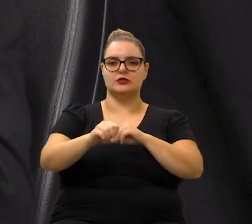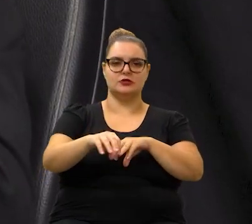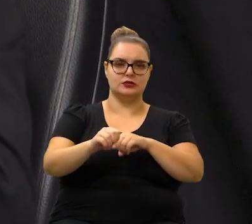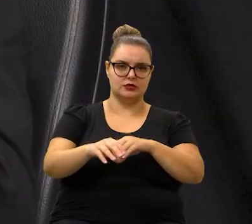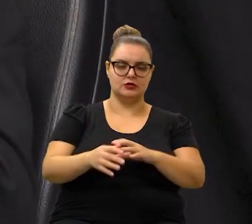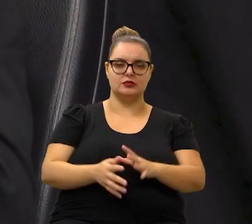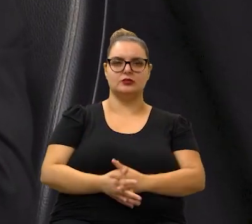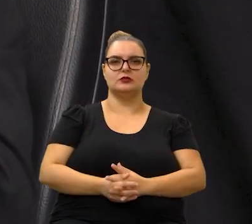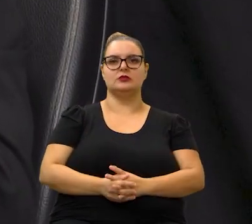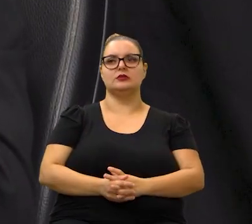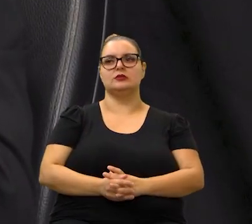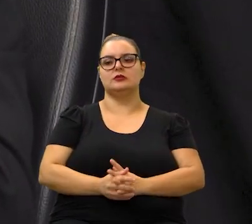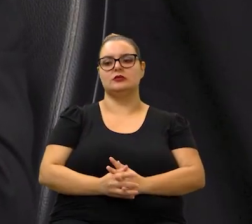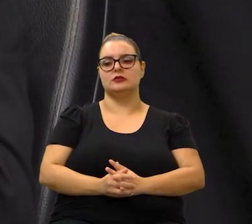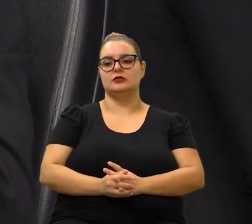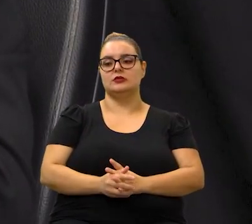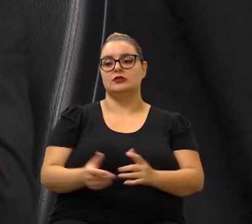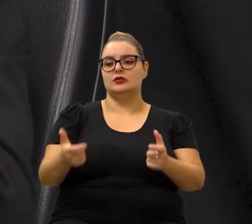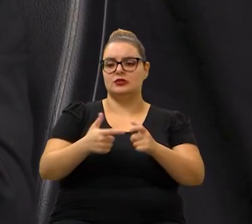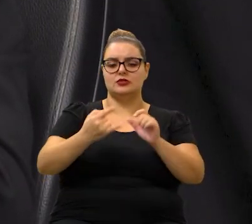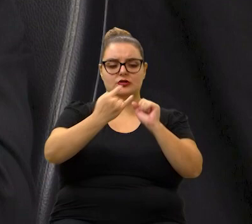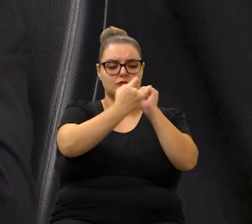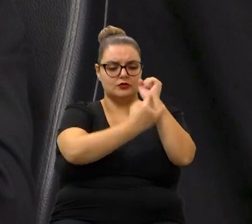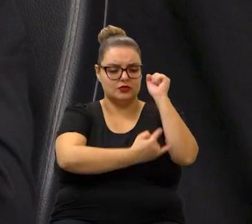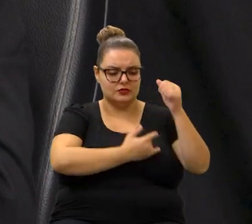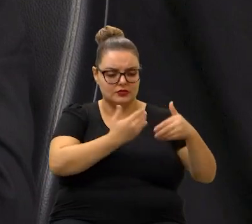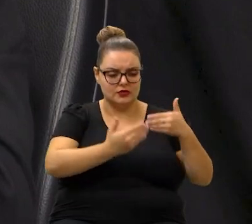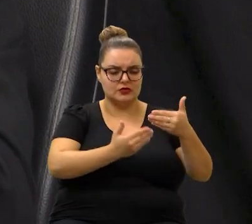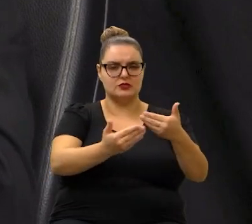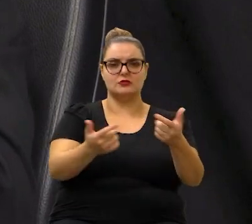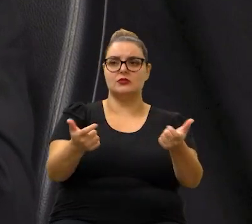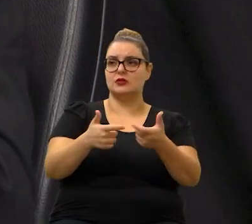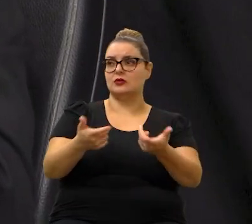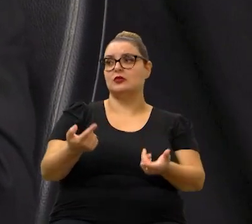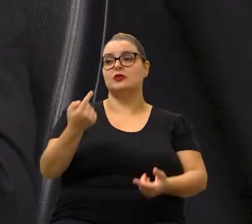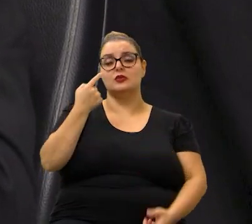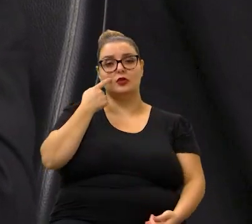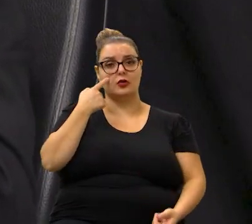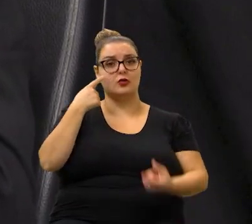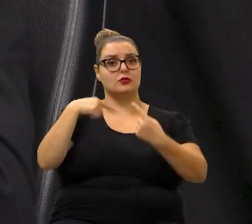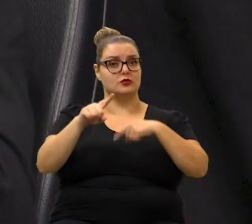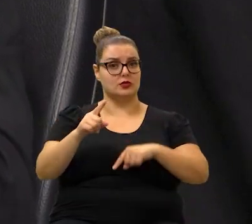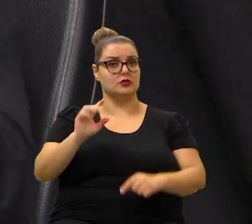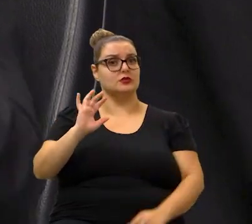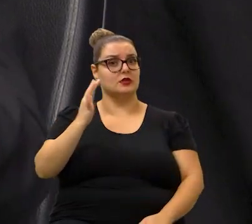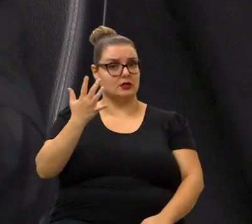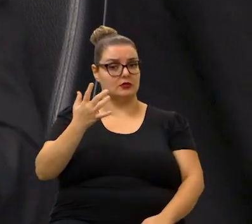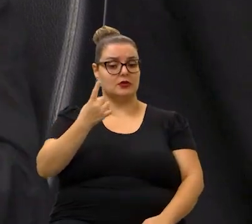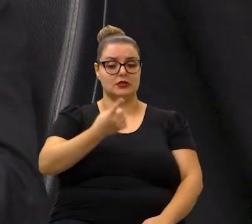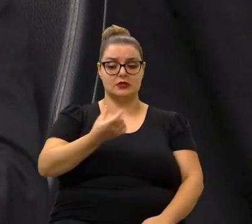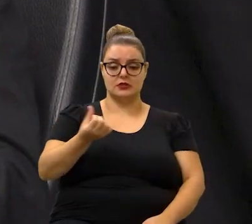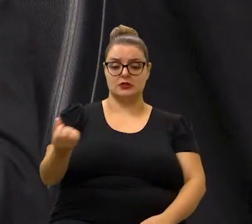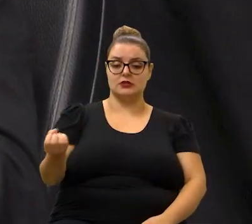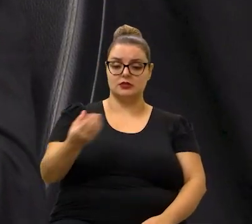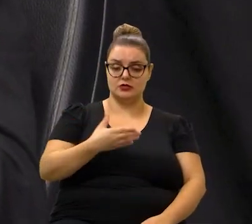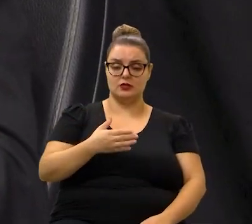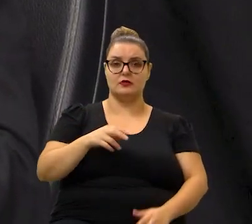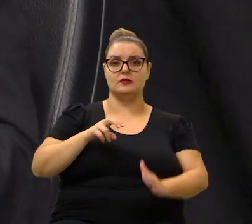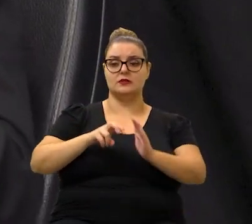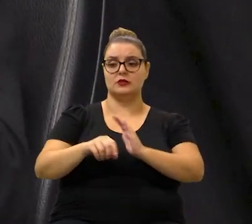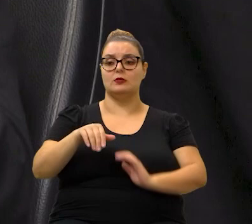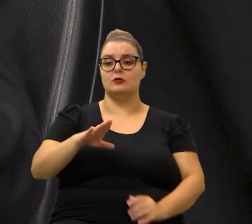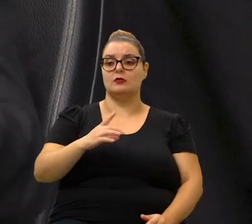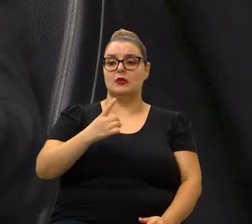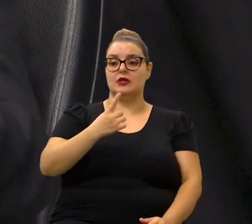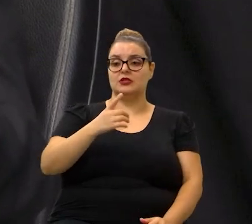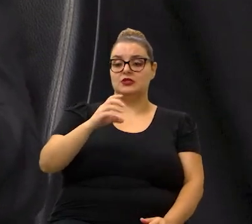educação desburocratizando um pouco todo esse trâmite olha que sucesso que está sendo 16 novas creches são mais de